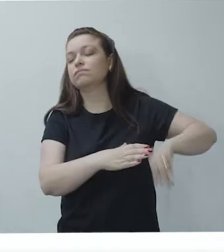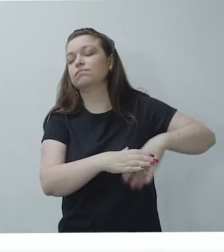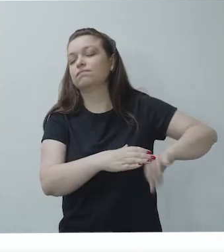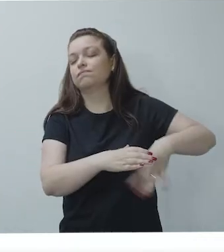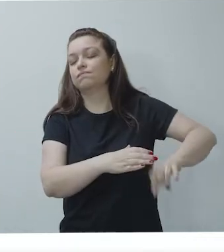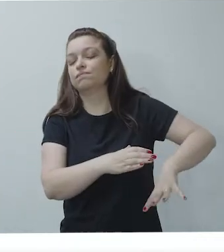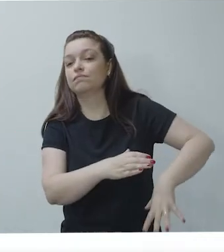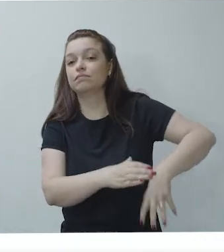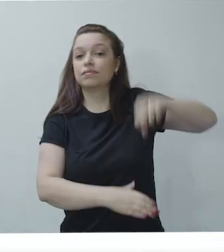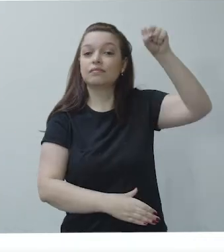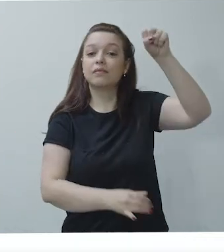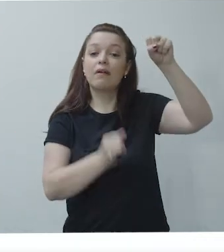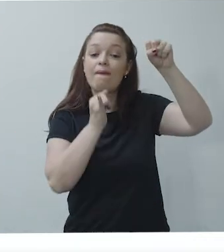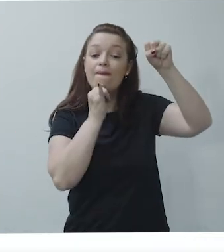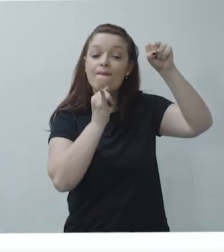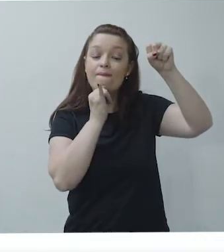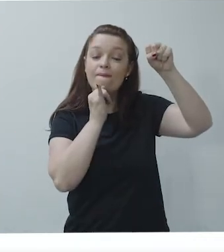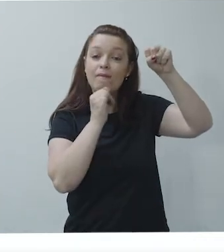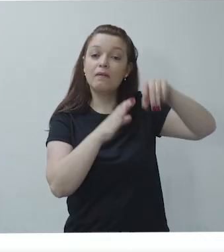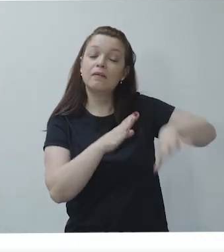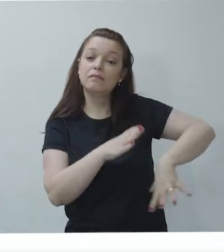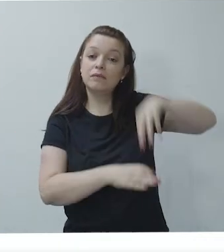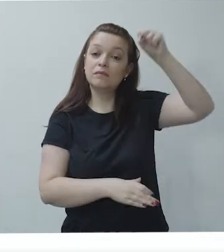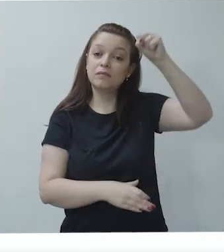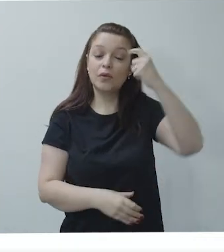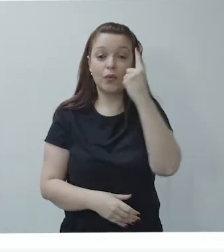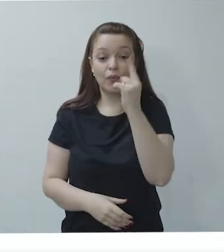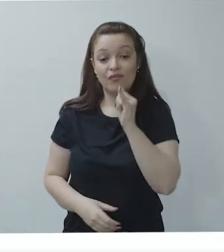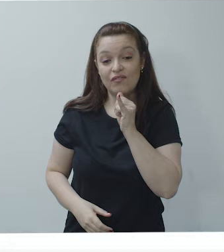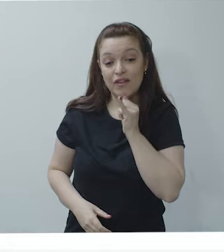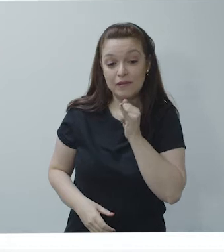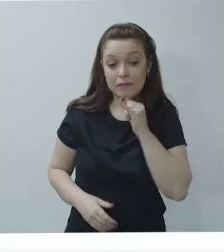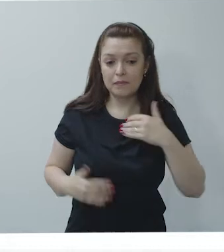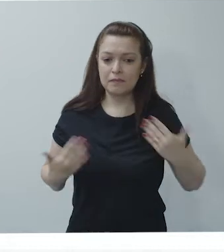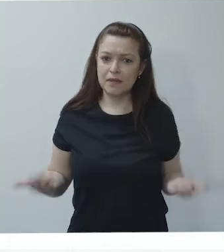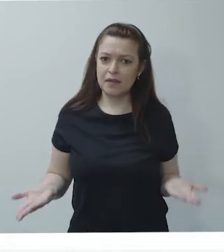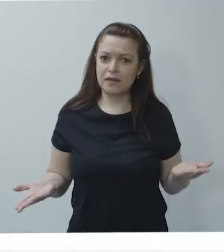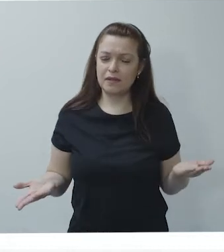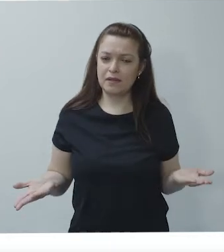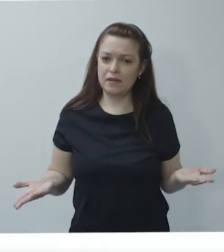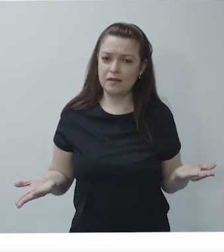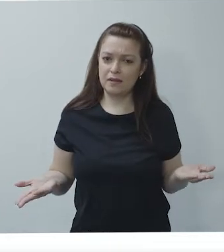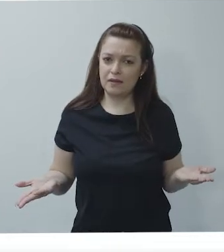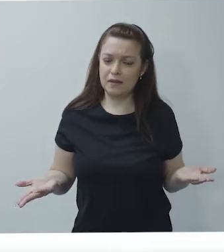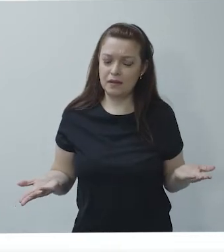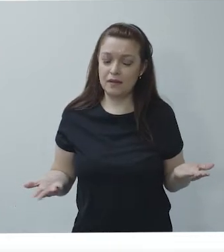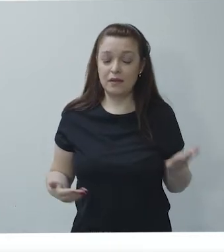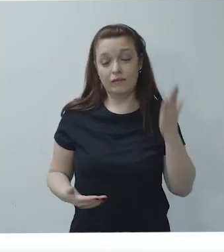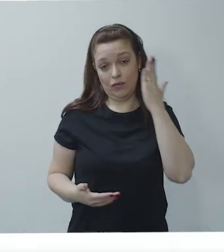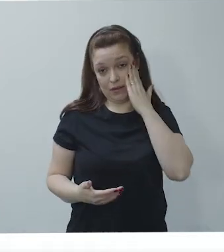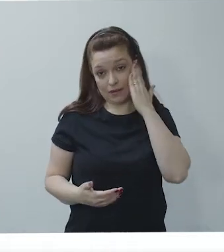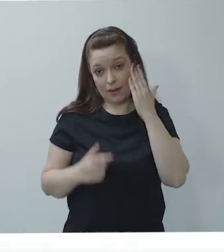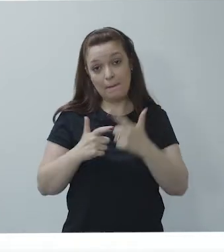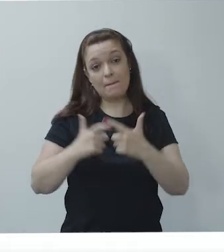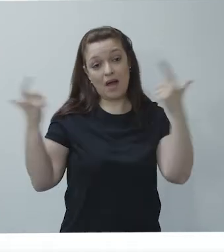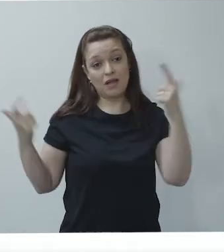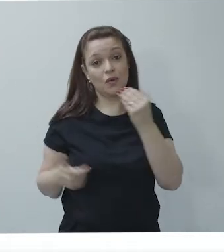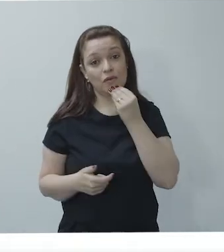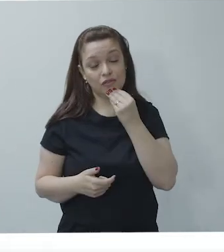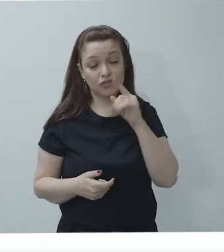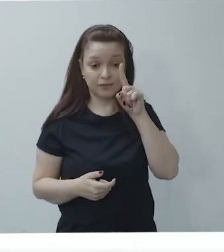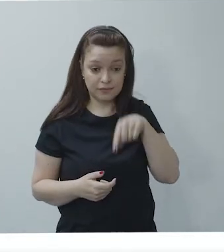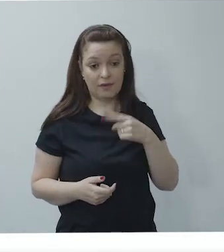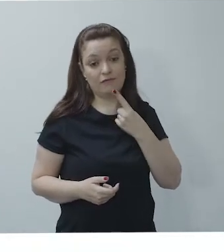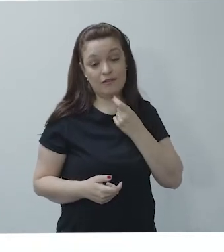vendados retirar ao acaso uma bola vermelha? Olhando, a gente já sabe qual é a bola lá que tem mais chances. Mas